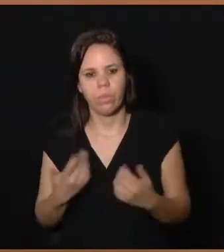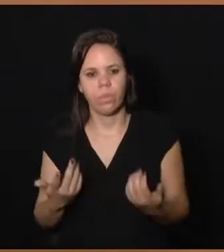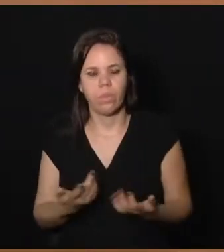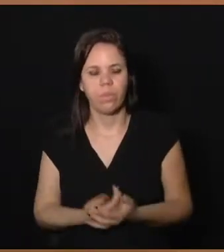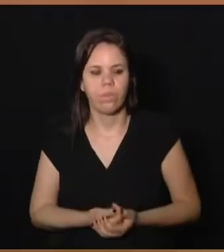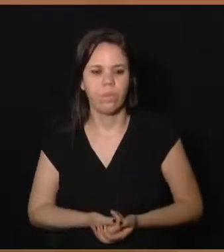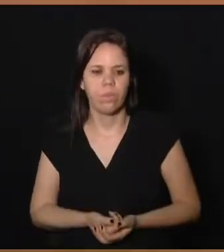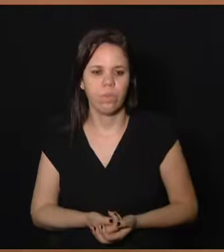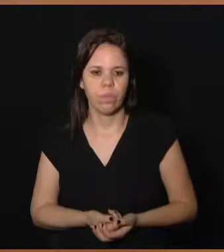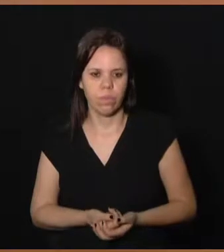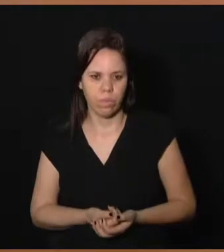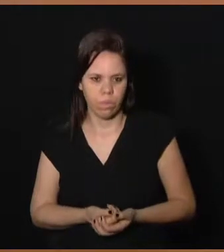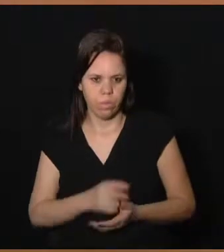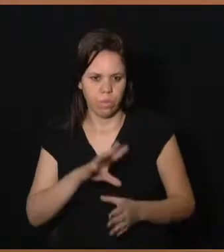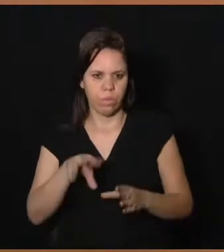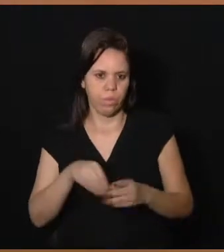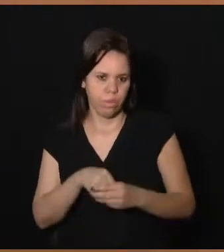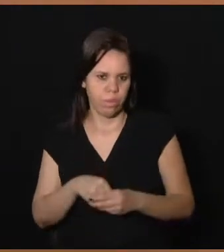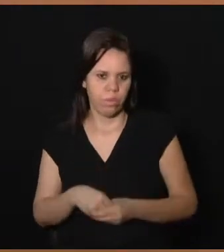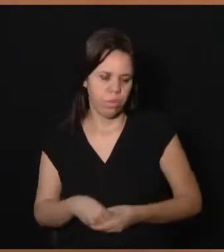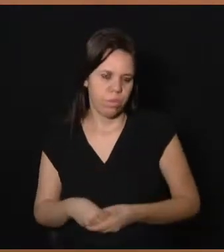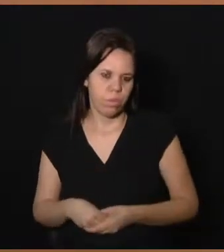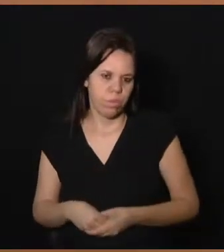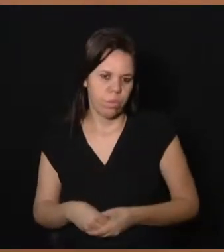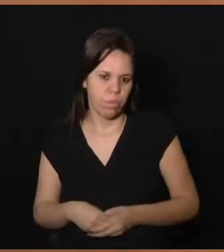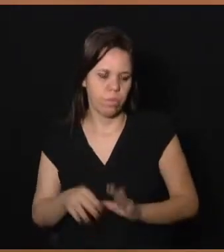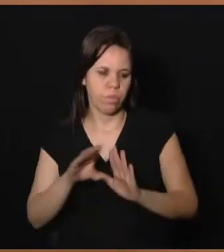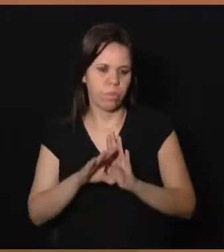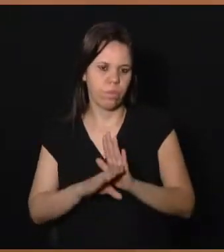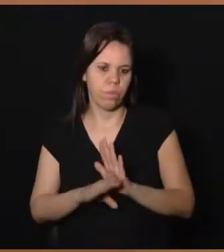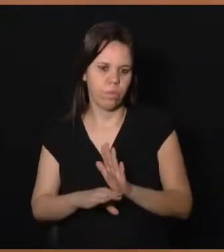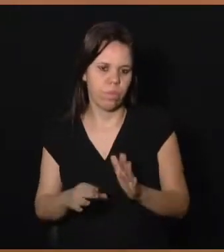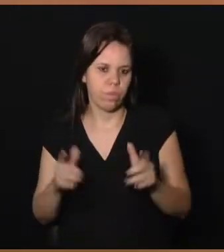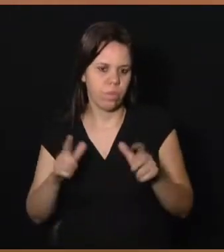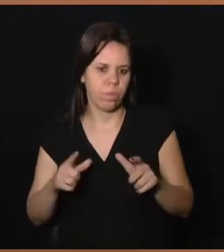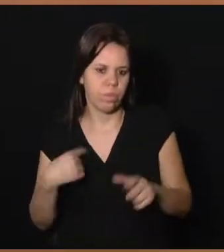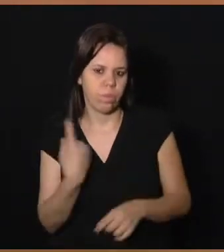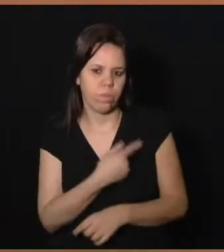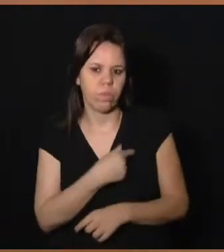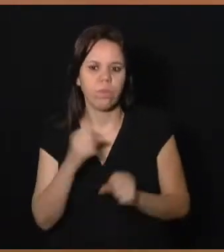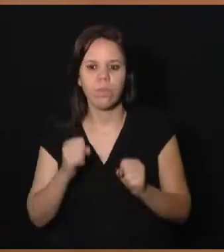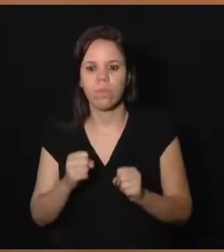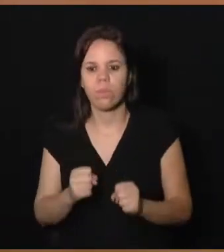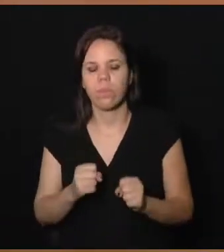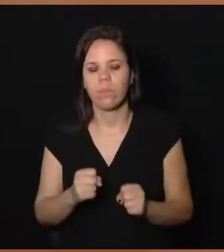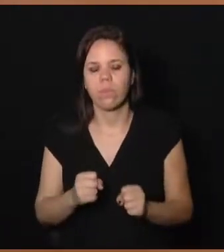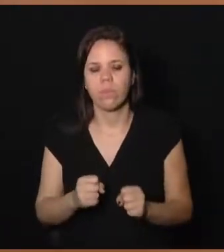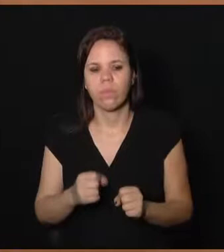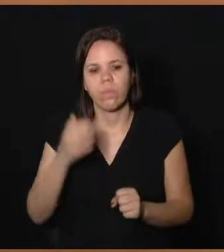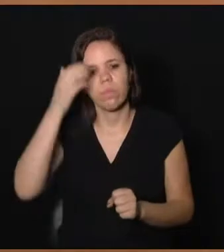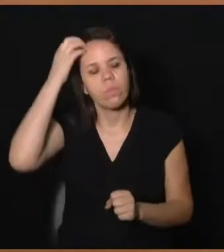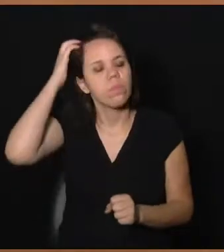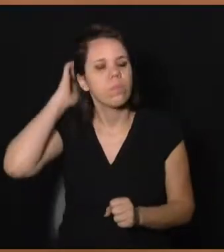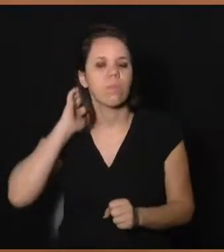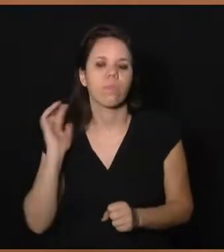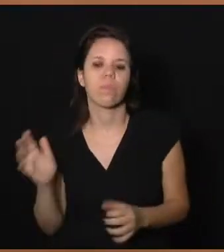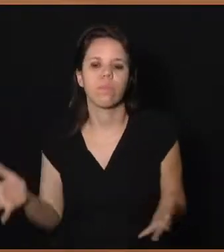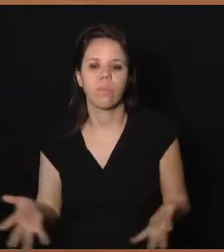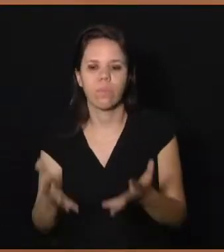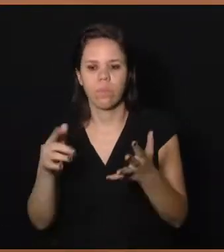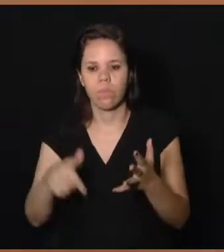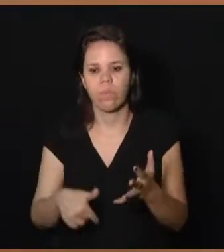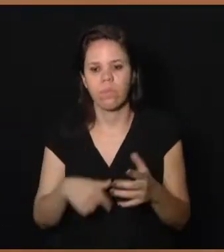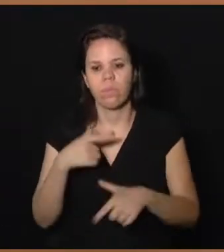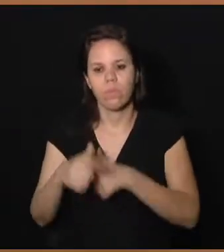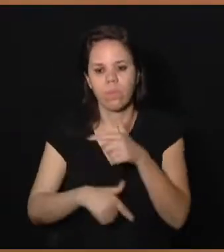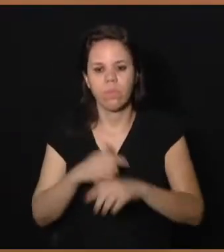forma, estabelecer um programa onde nós poderíamos capacitar a nossa mão de obra aqui na nossa